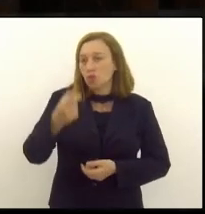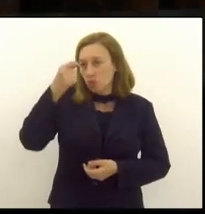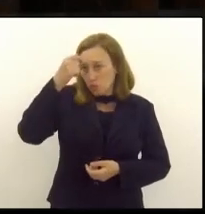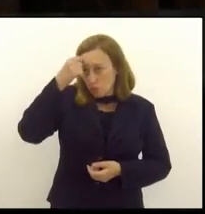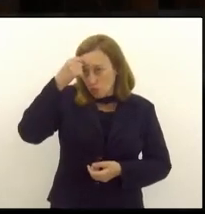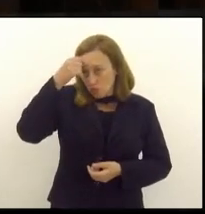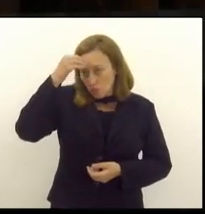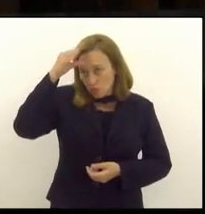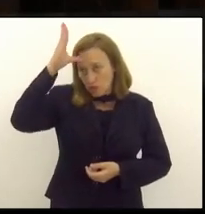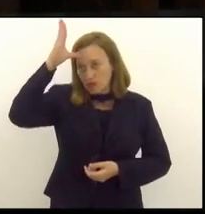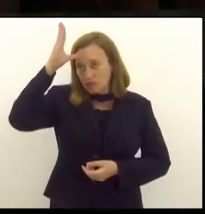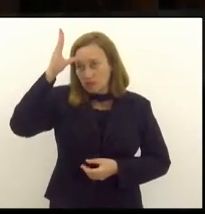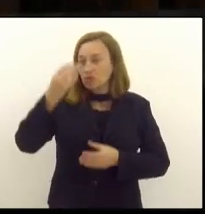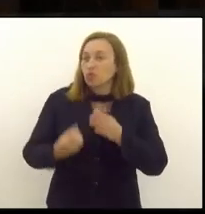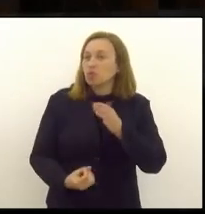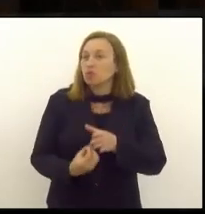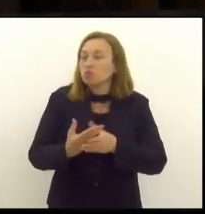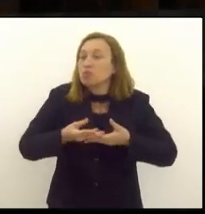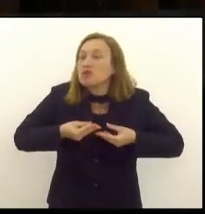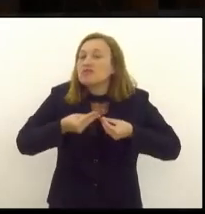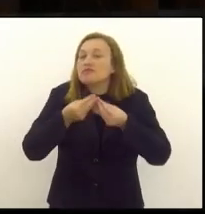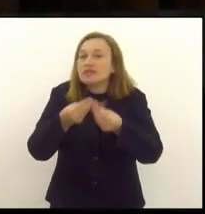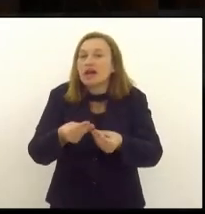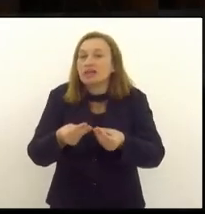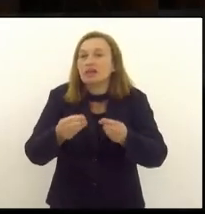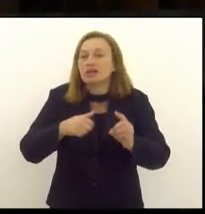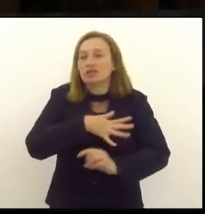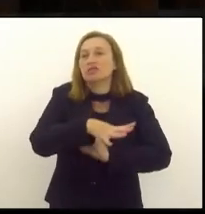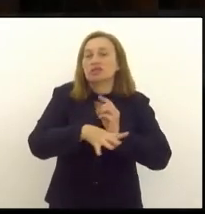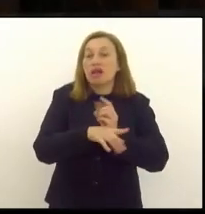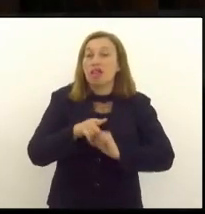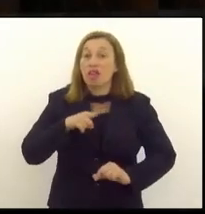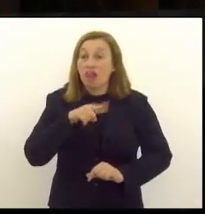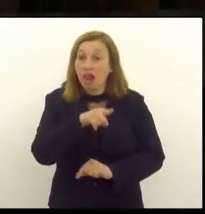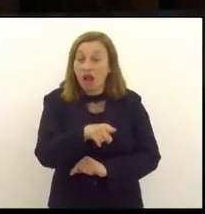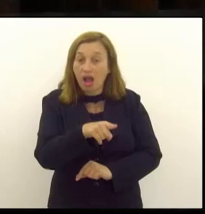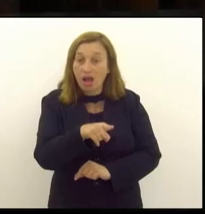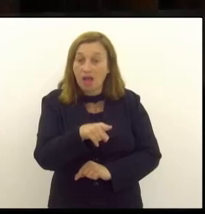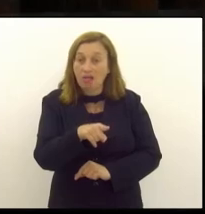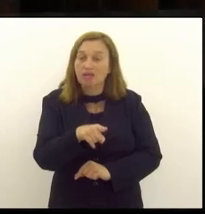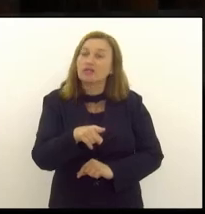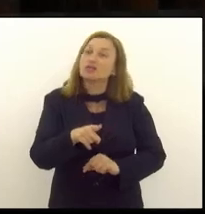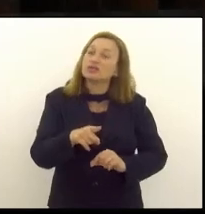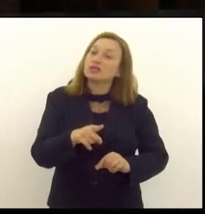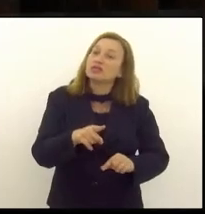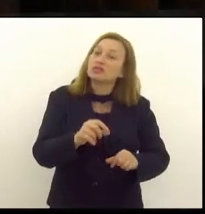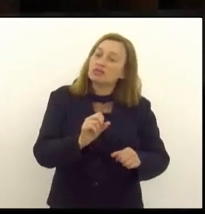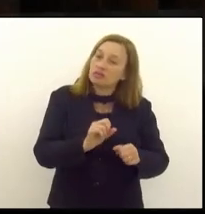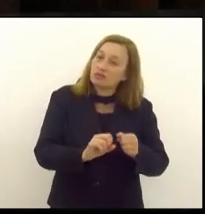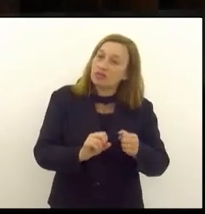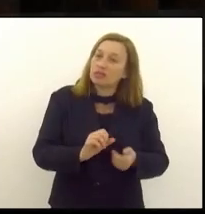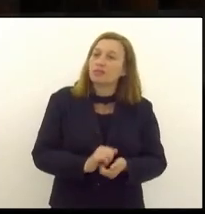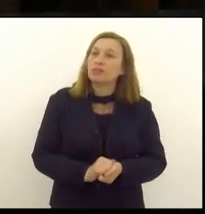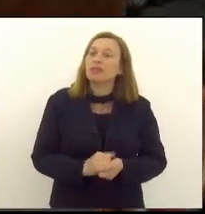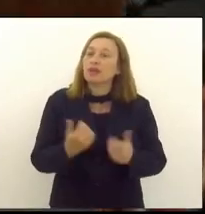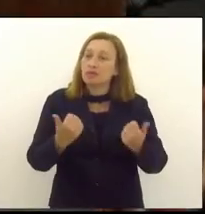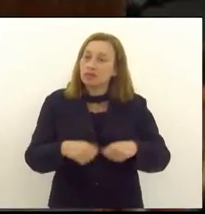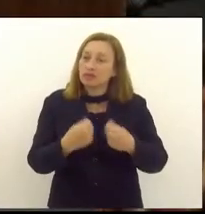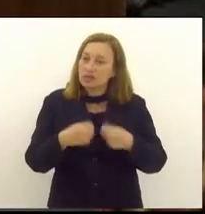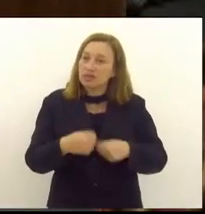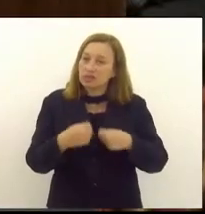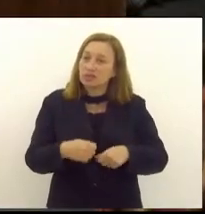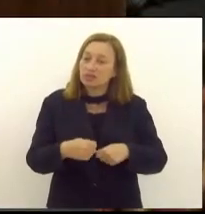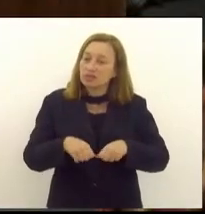precisa ser produzido e entregue à sociedade. E lá, isso vem sendo feito, e isso precisa ser